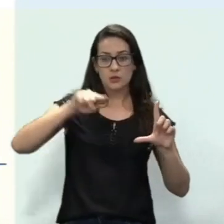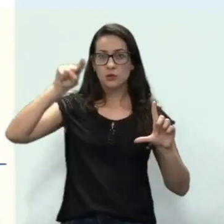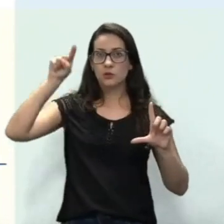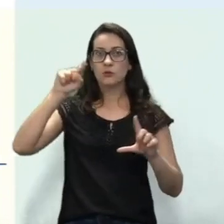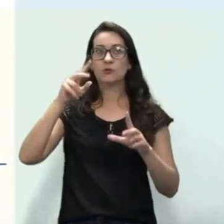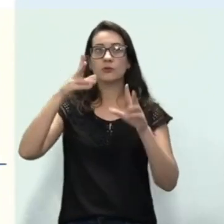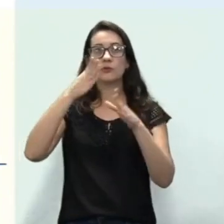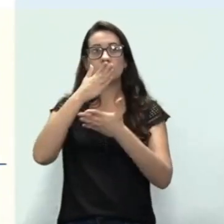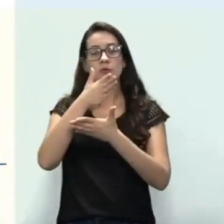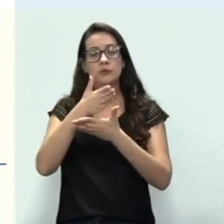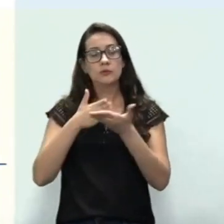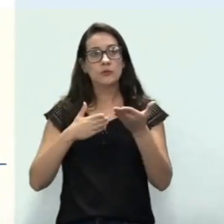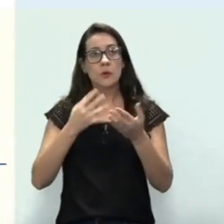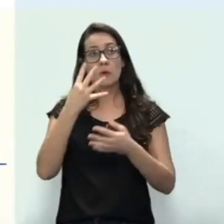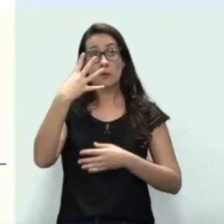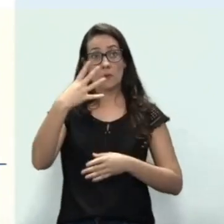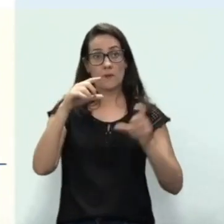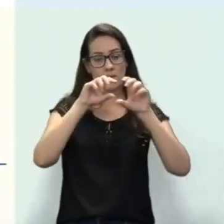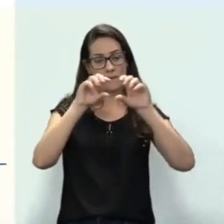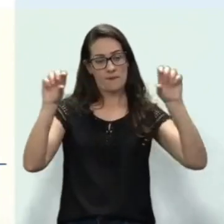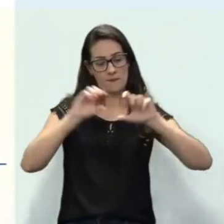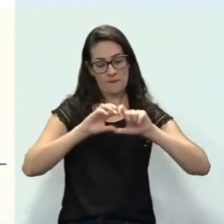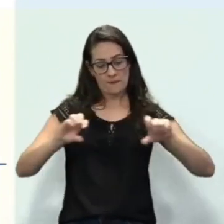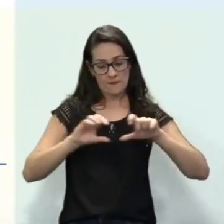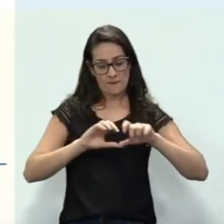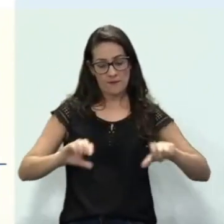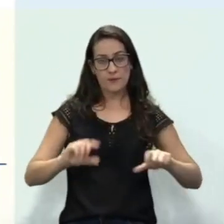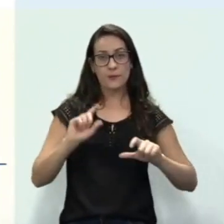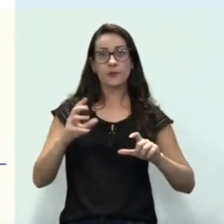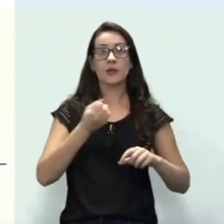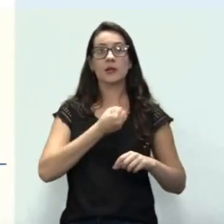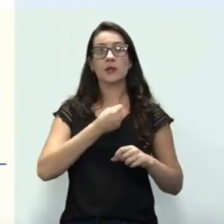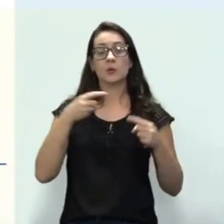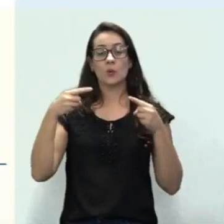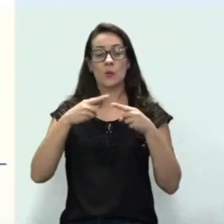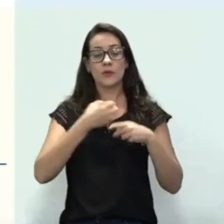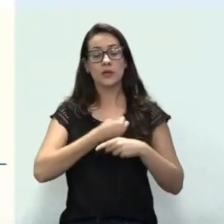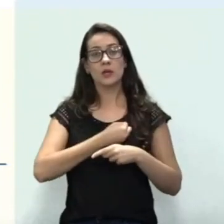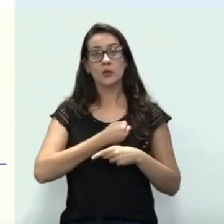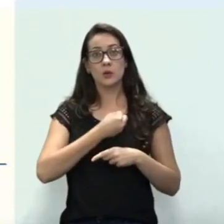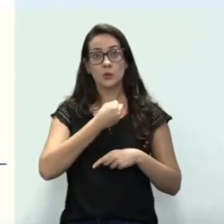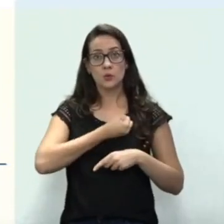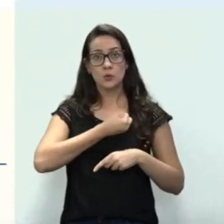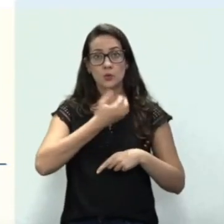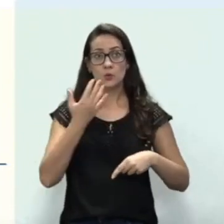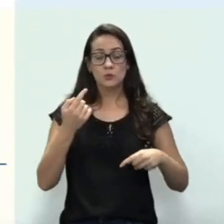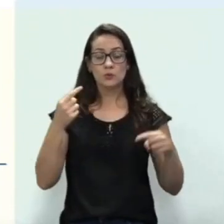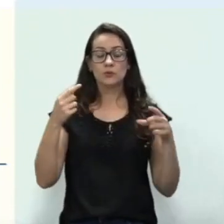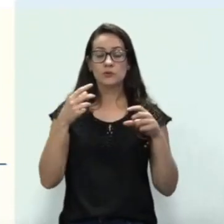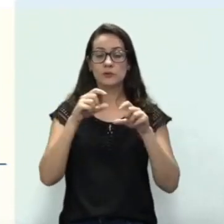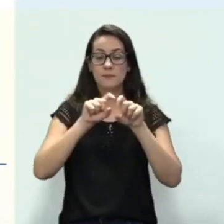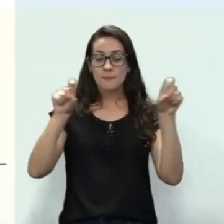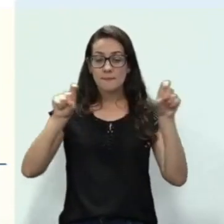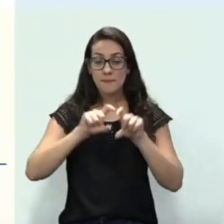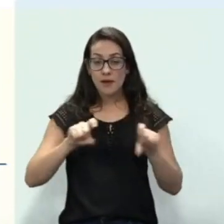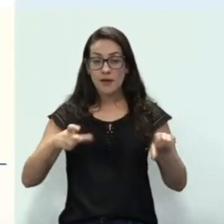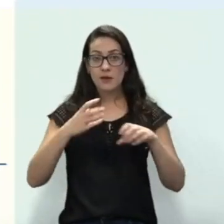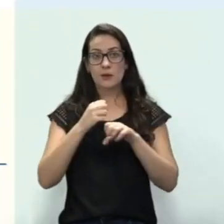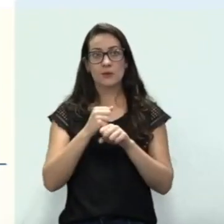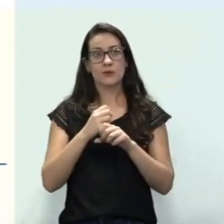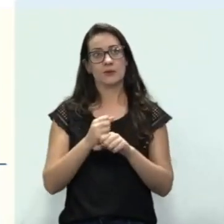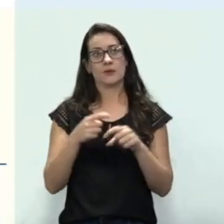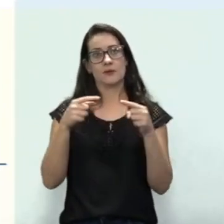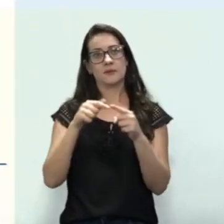partes. É o número de barras que foi calculado para o nosso AS aqui. Quando você decide qual é o valor